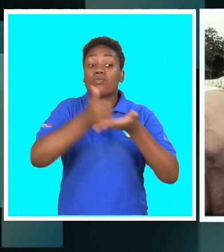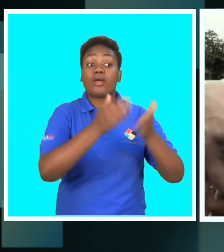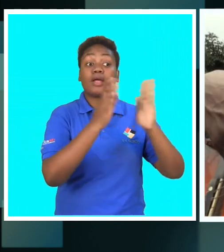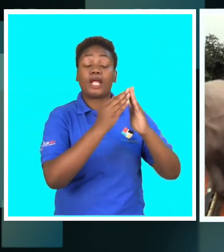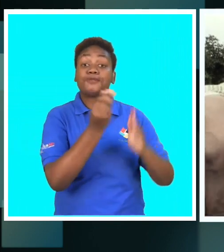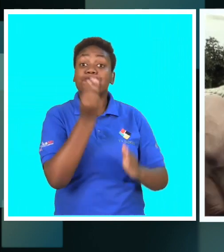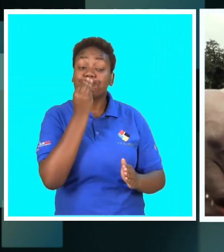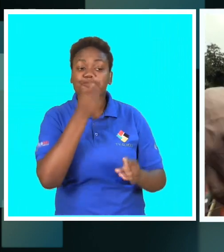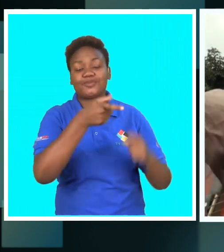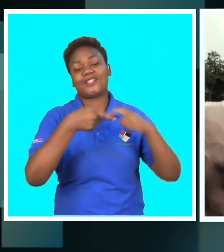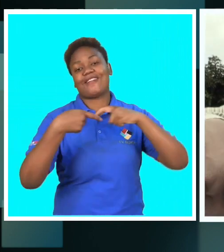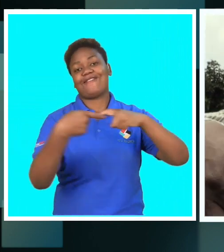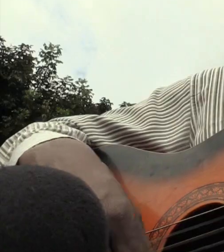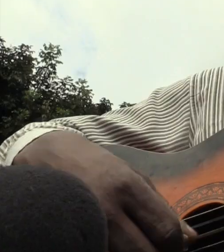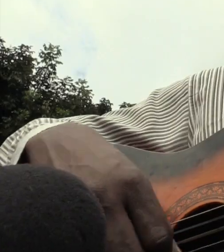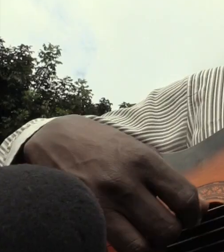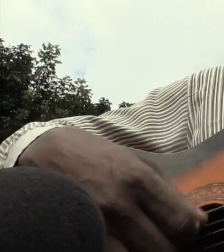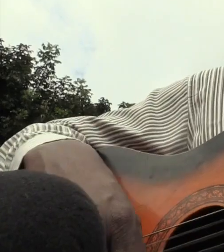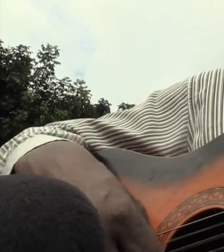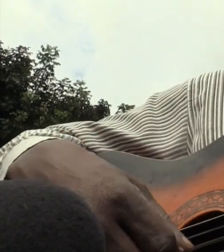o que passou